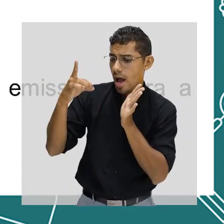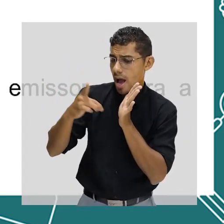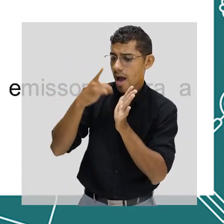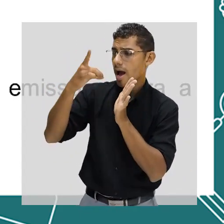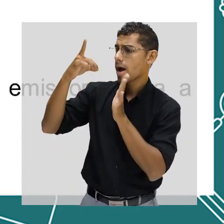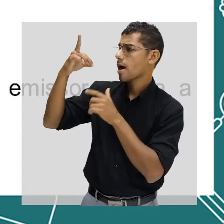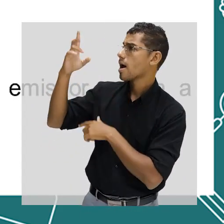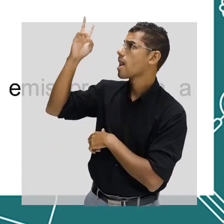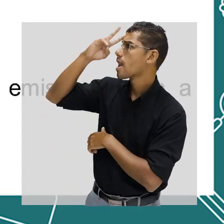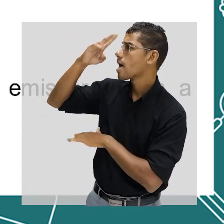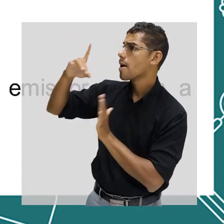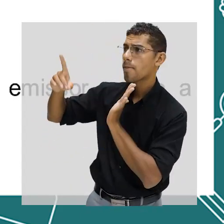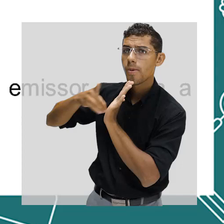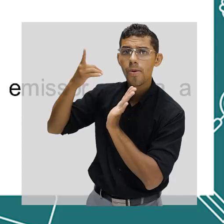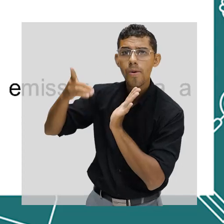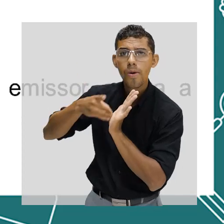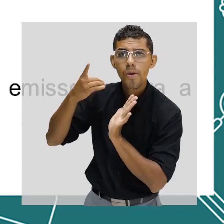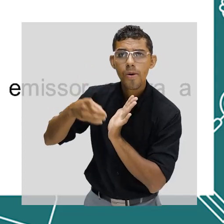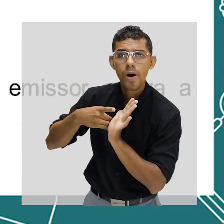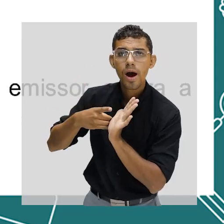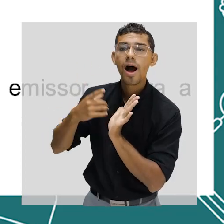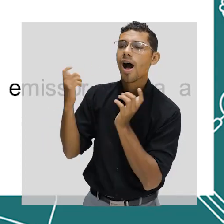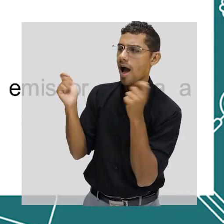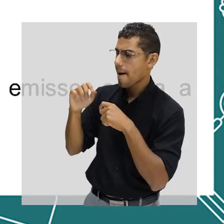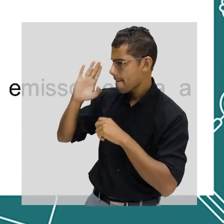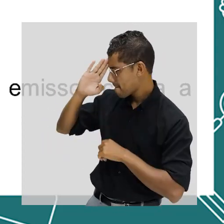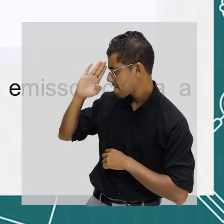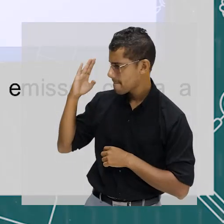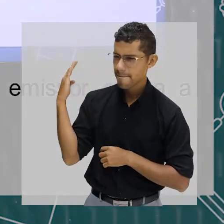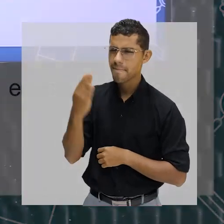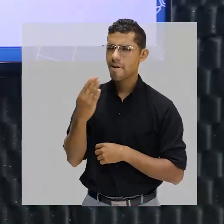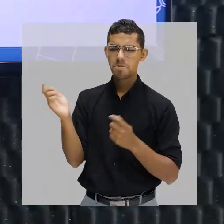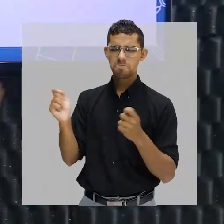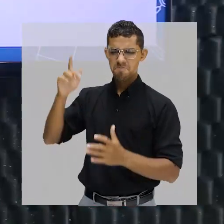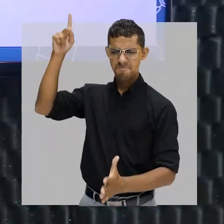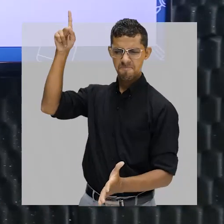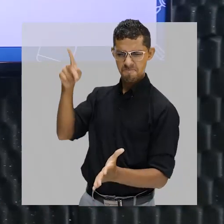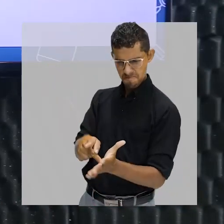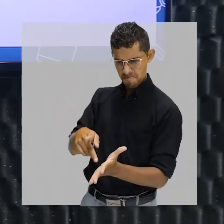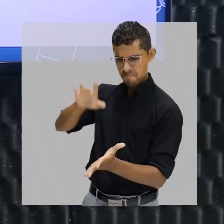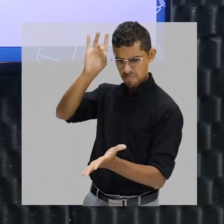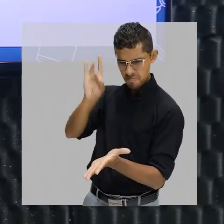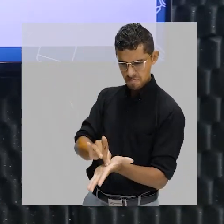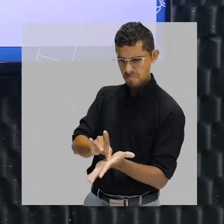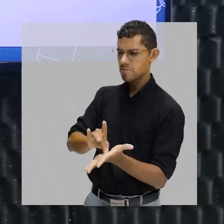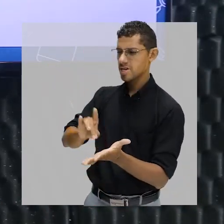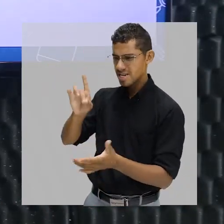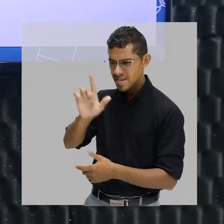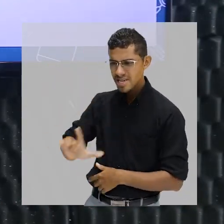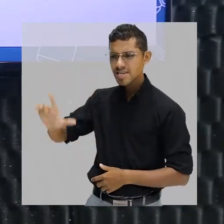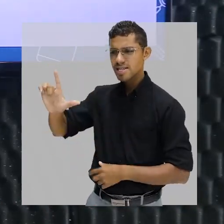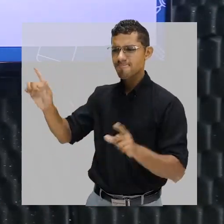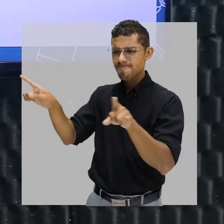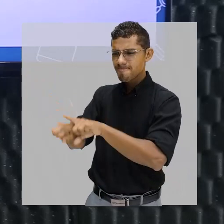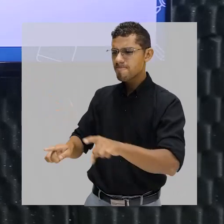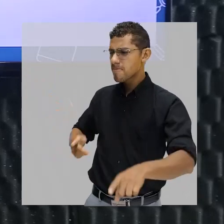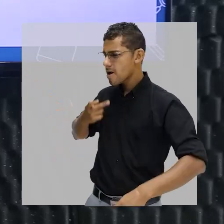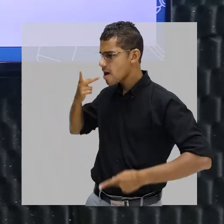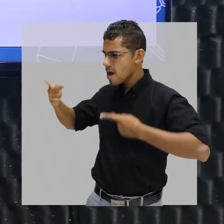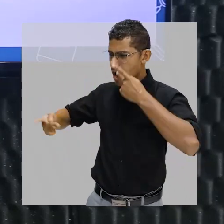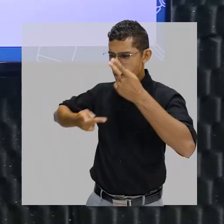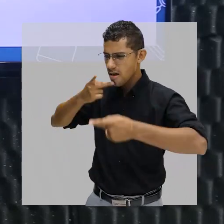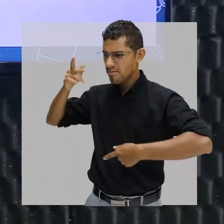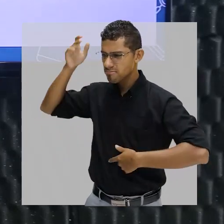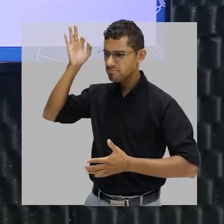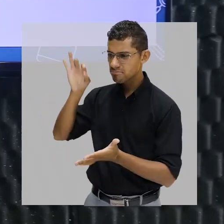com D, eu lembro do dicionário, é a prioridade aos dados concretos, é a literalidade da língua, falar